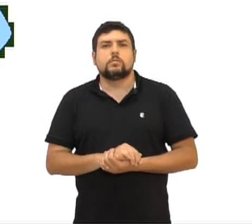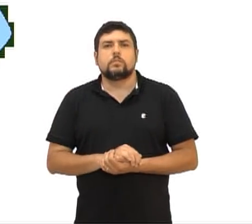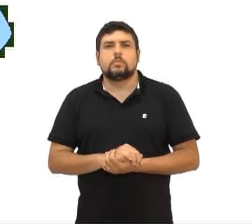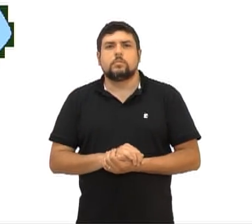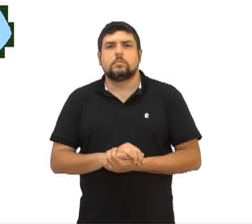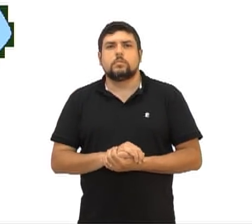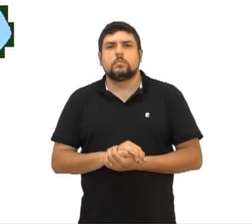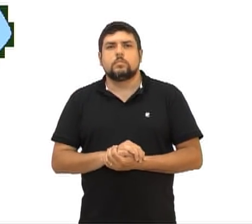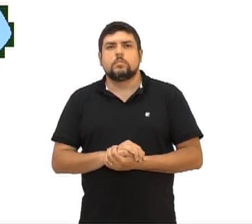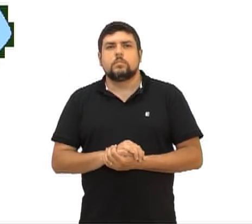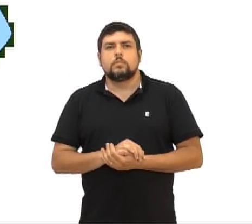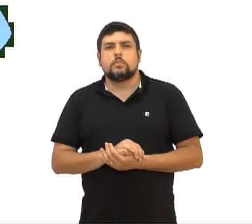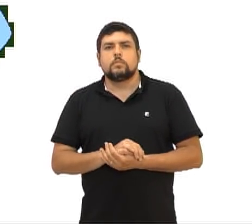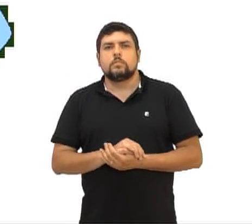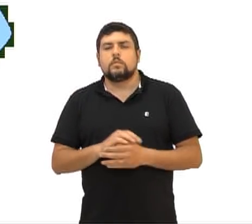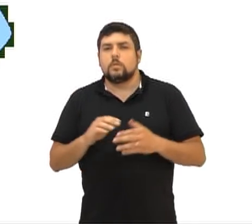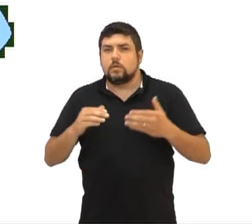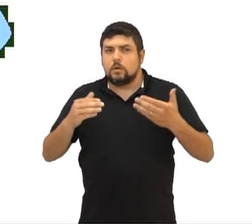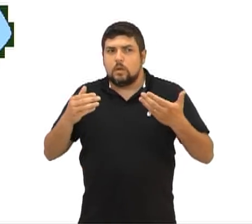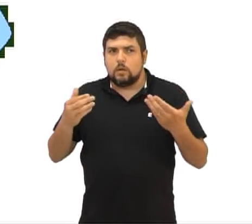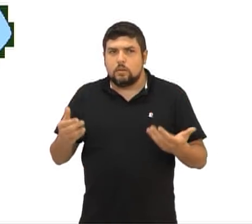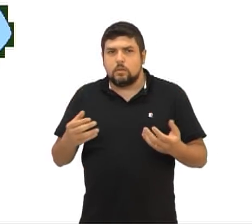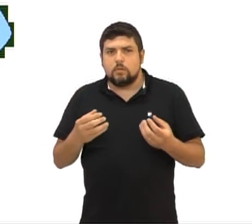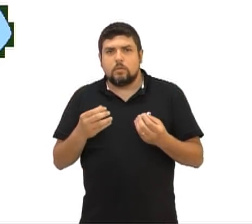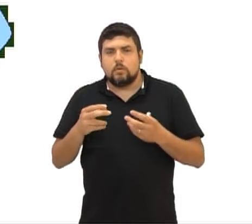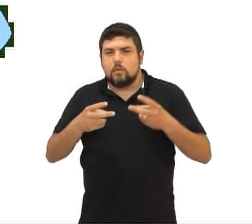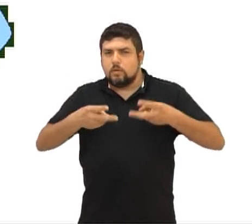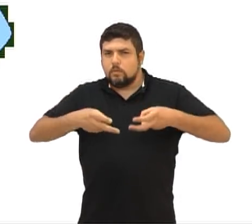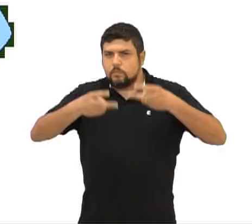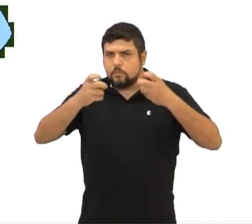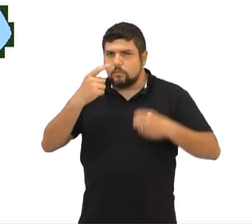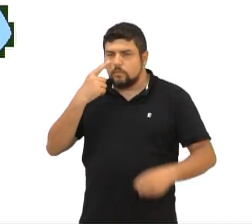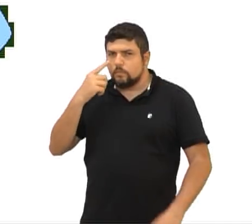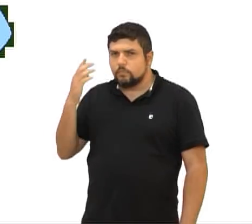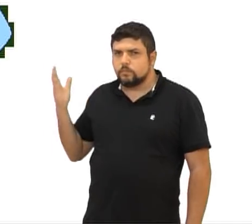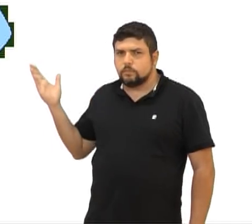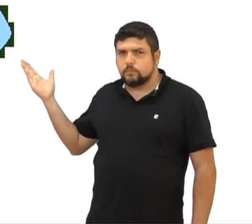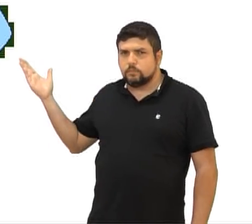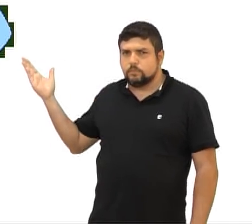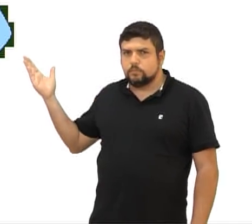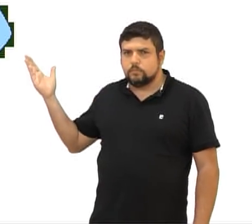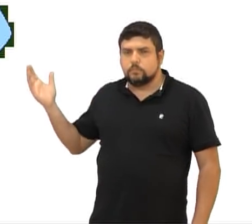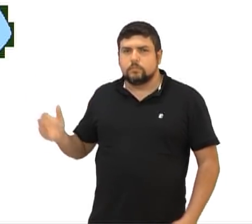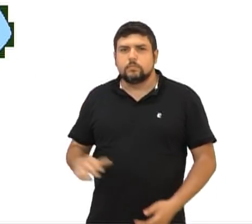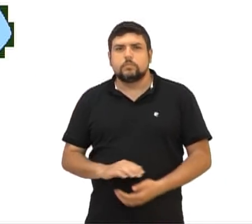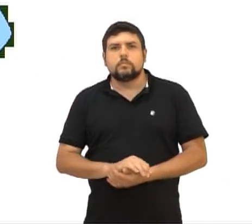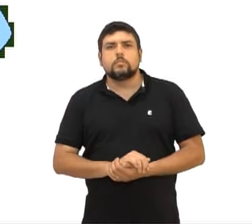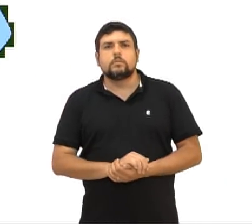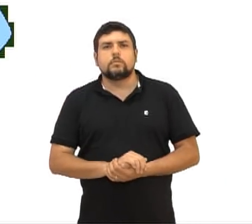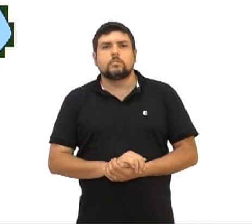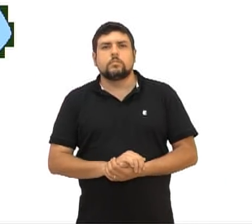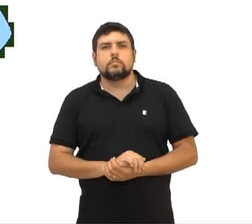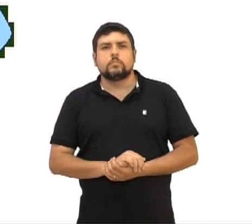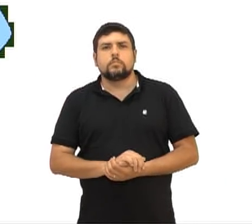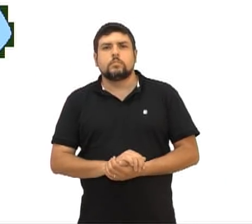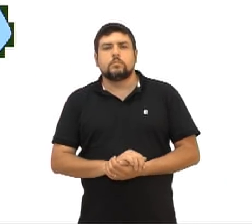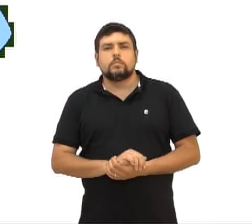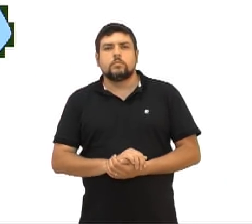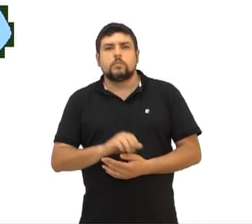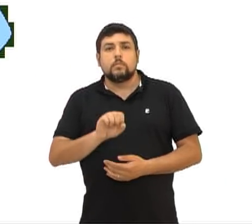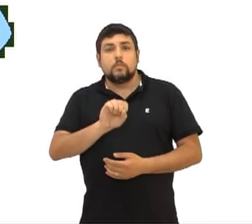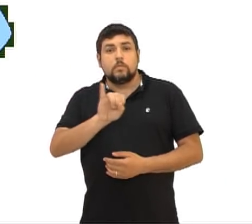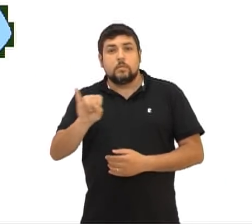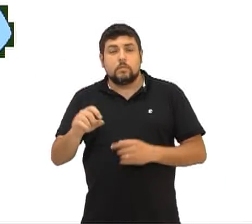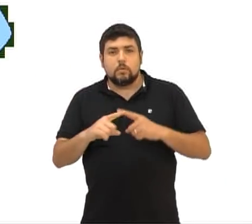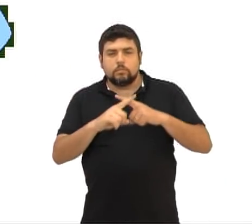Nesse cálculo embaixo, onde você consegue identificar melhor, veja que fazendo a multiplicação em